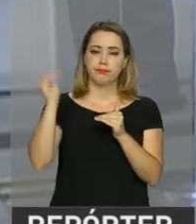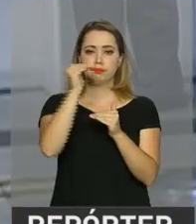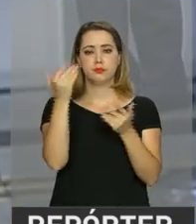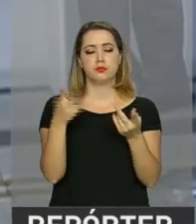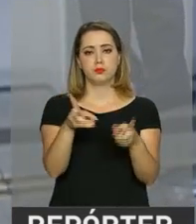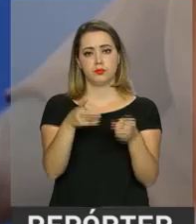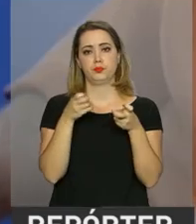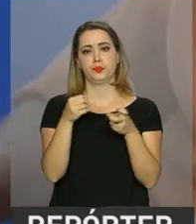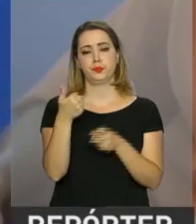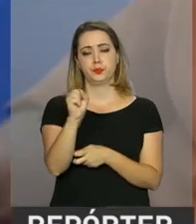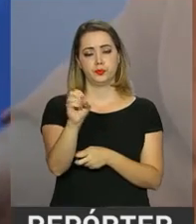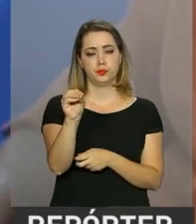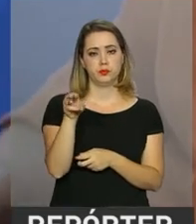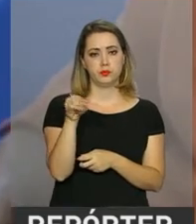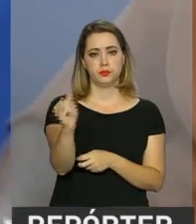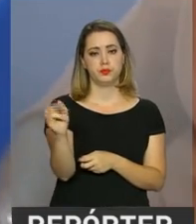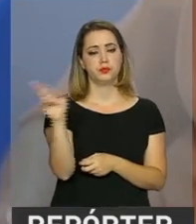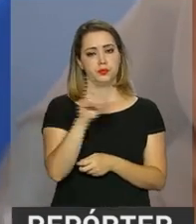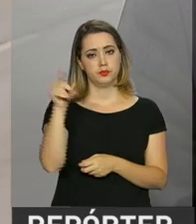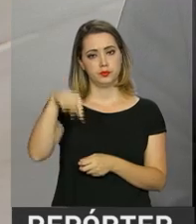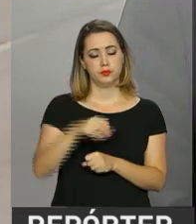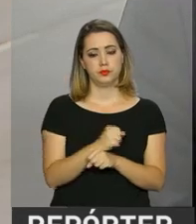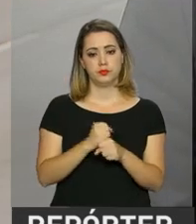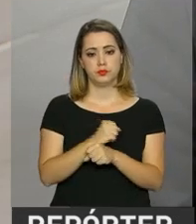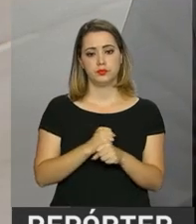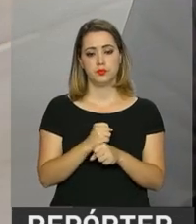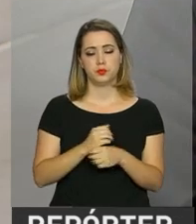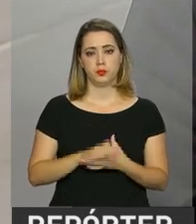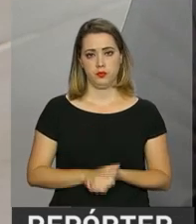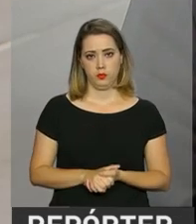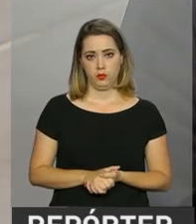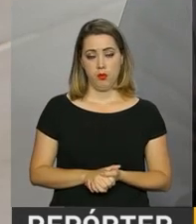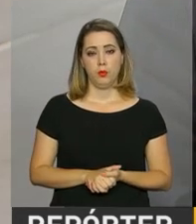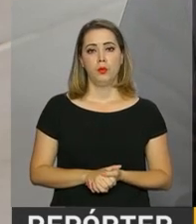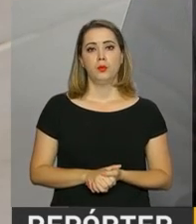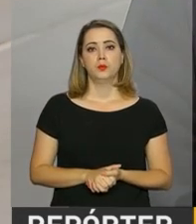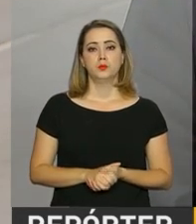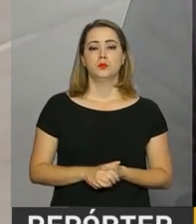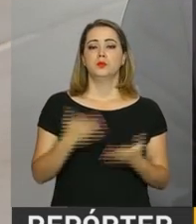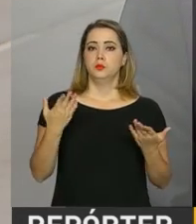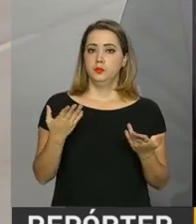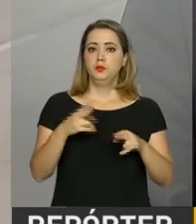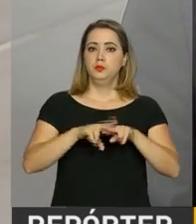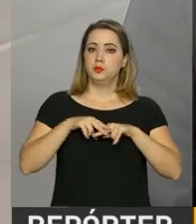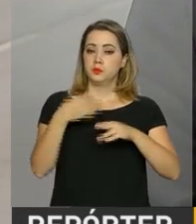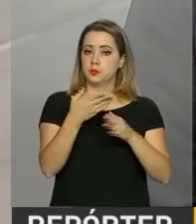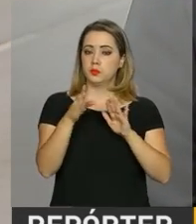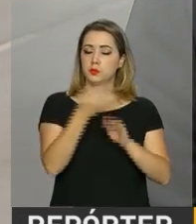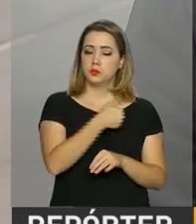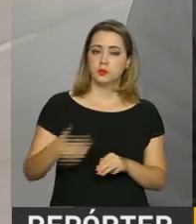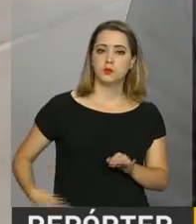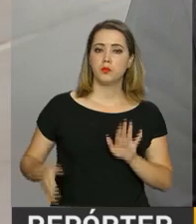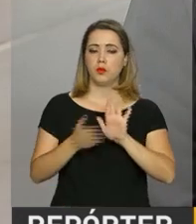chegue a R 180 bilhões de reais neste ano é por isso que o governo propôs uma reforma da Previdência que está em discussão